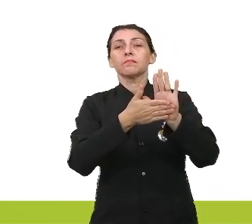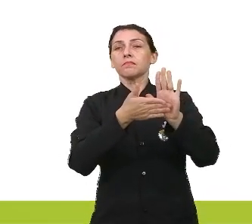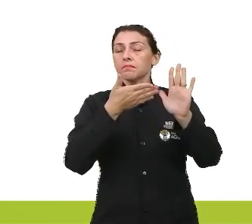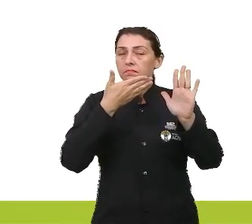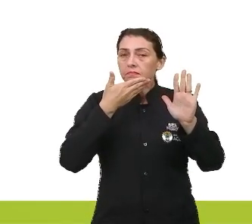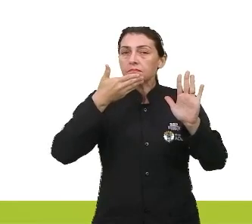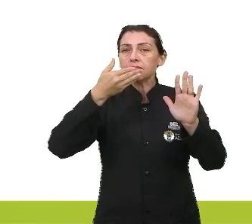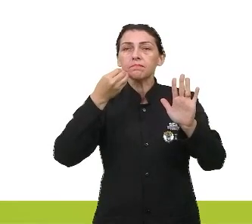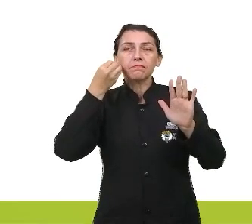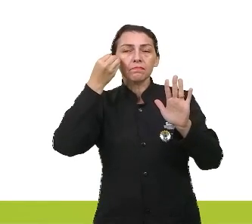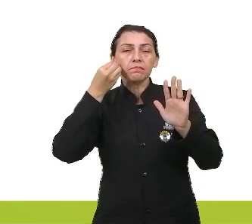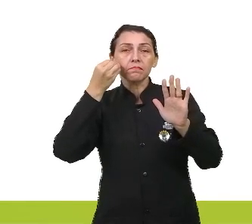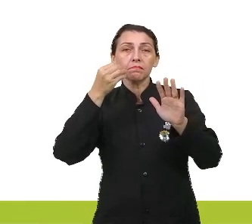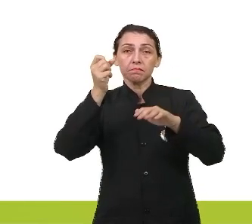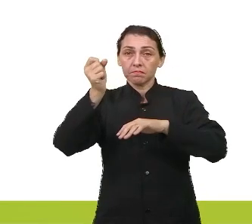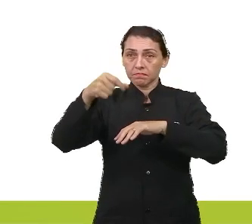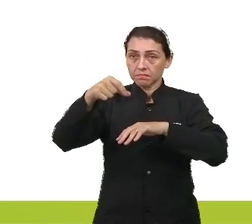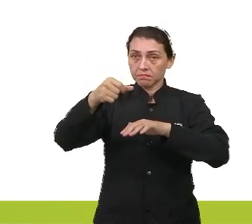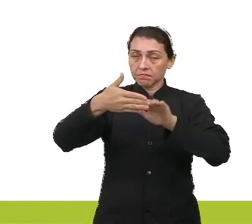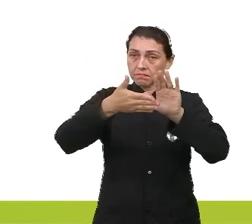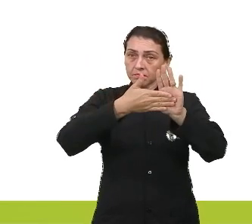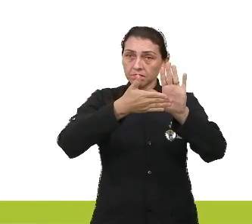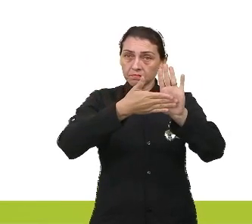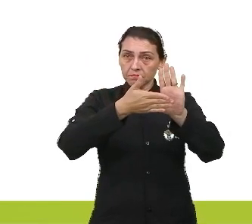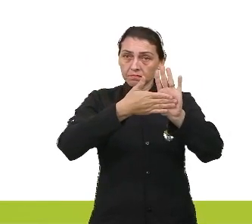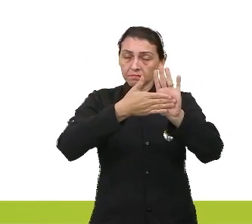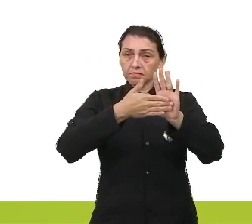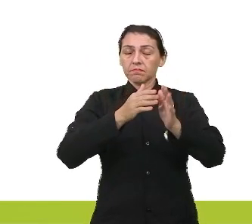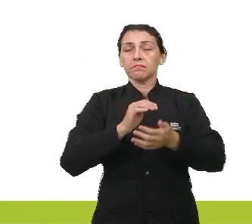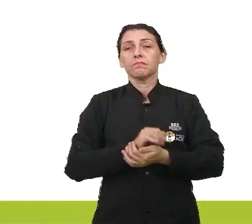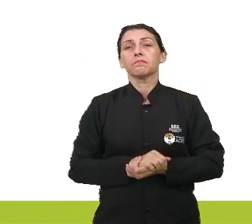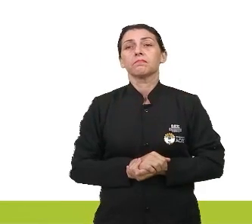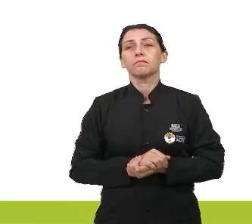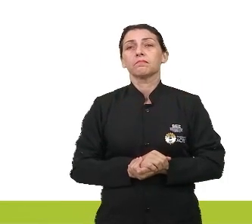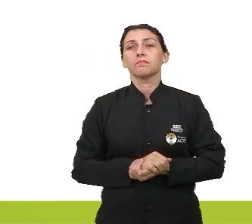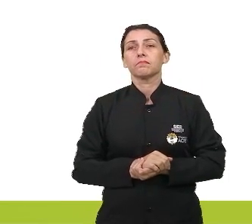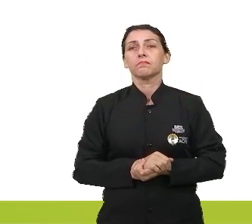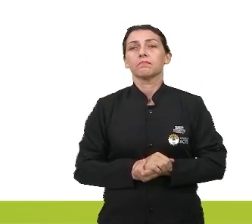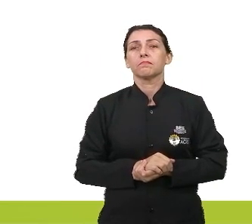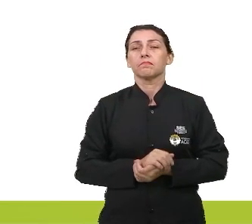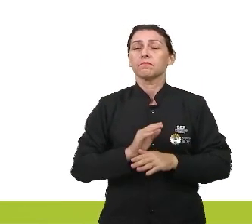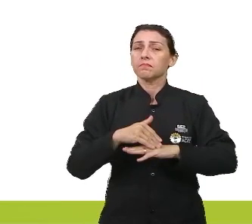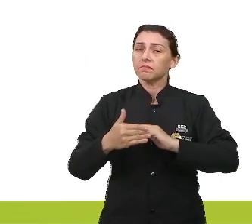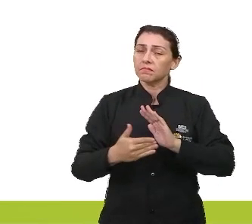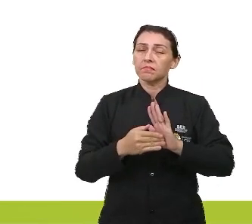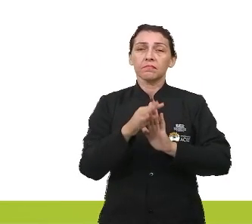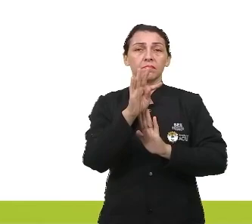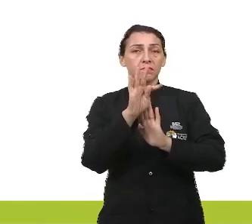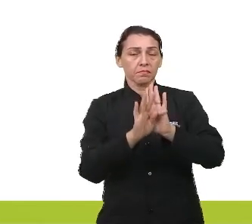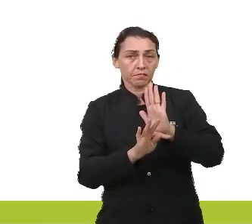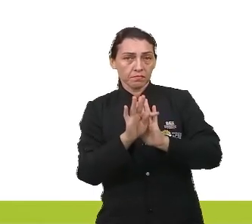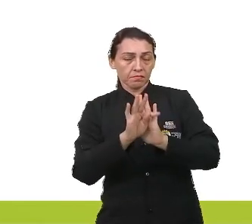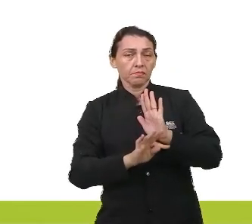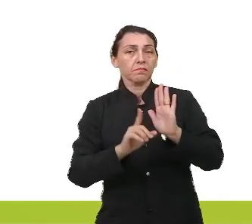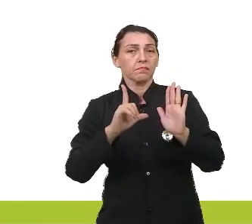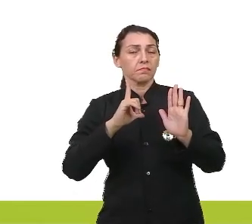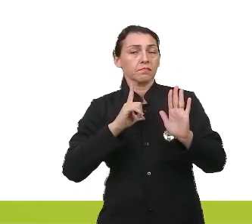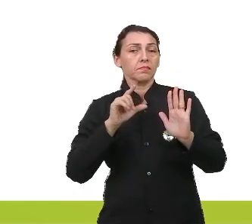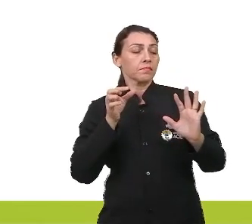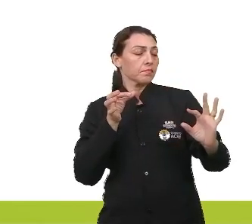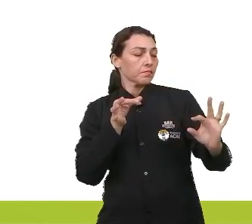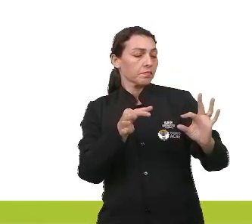toda essa parte aqui em azul é proposta de intervenção. E ao longo de todo o texto, gente, vai ter o quê?